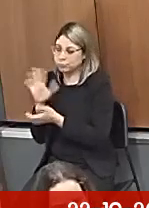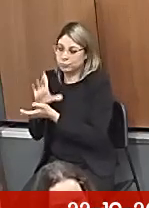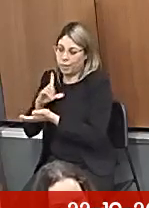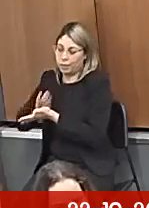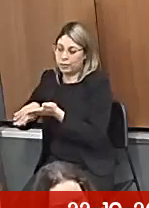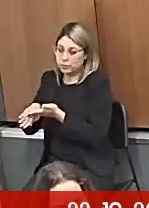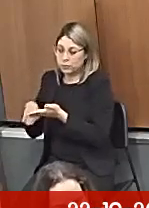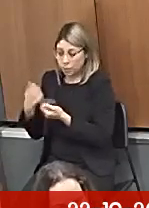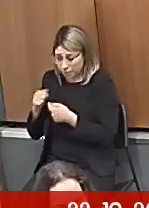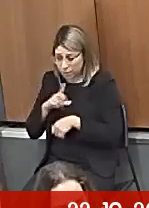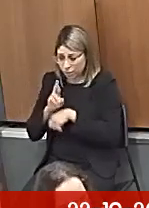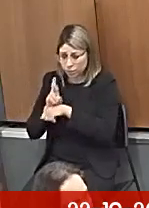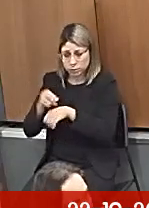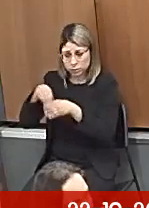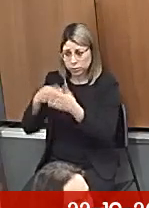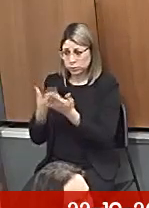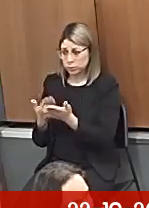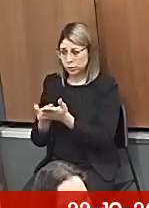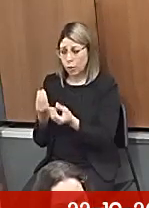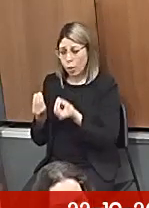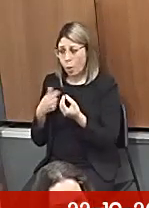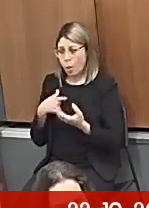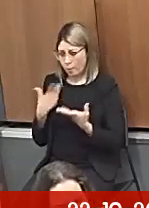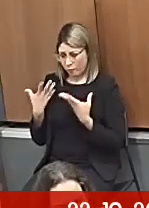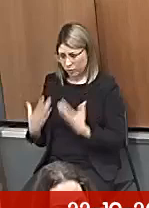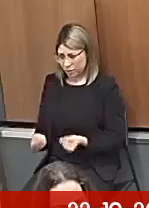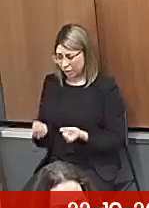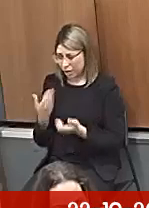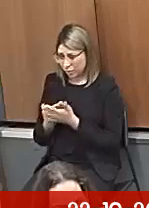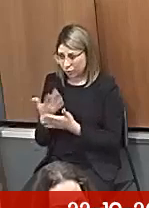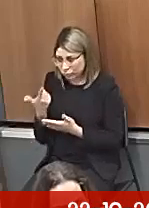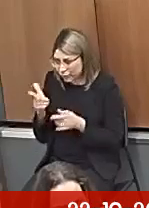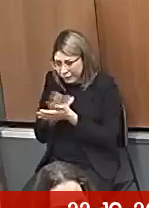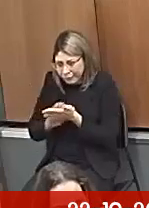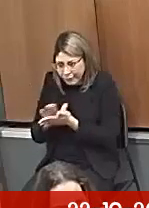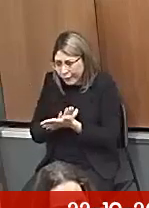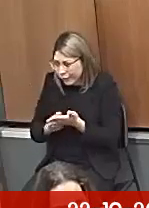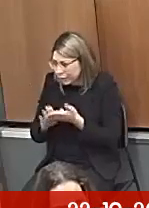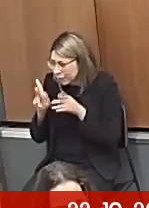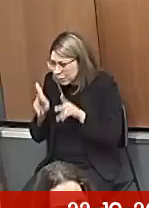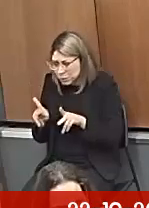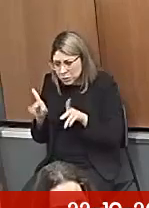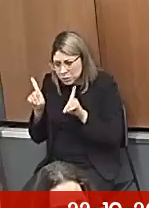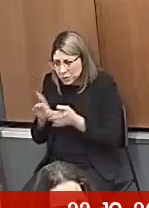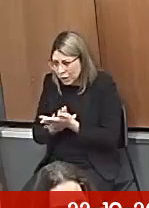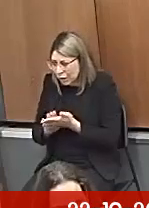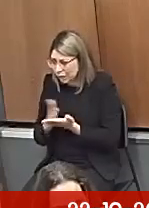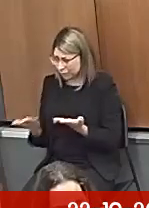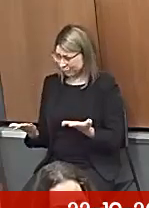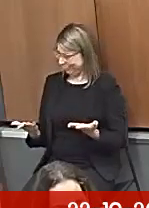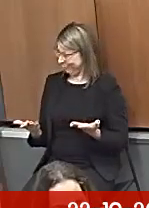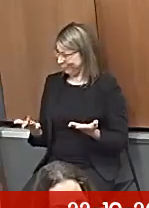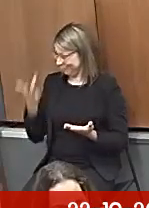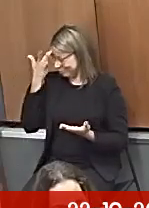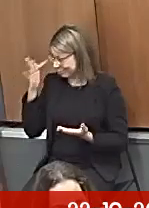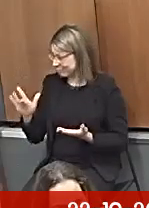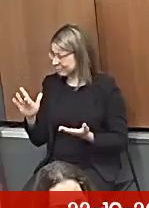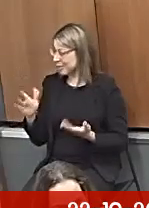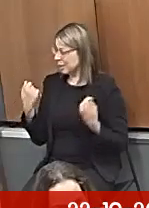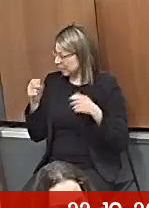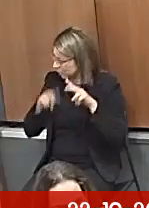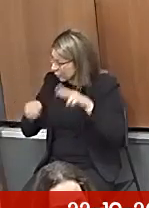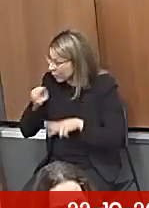estar representada na escola. Como que eu vou admitir uma escola que não tem nenhuma criança com pessoa com deficiência? Então, isso é para